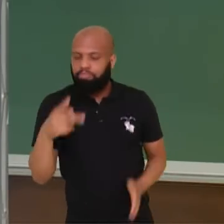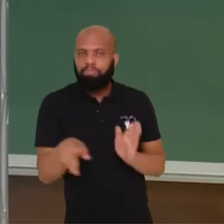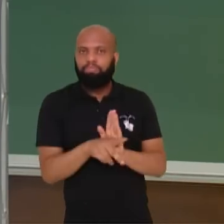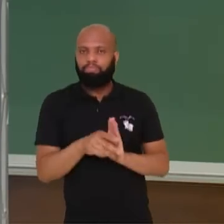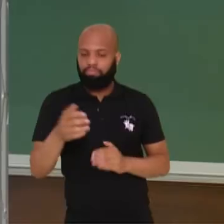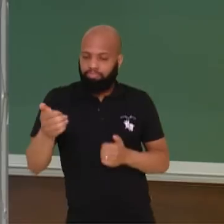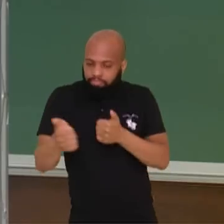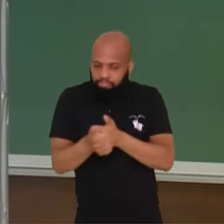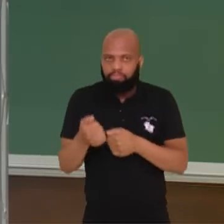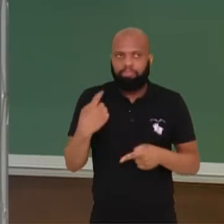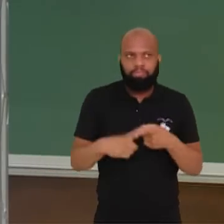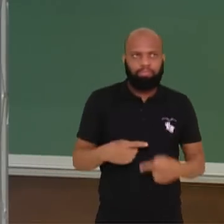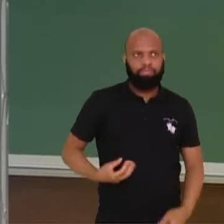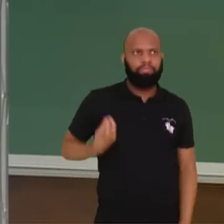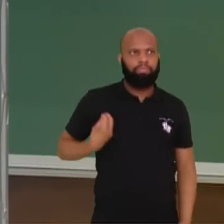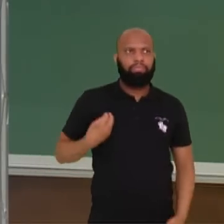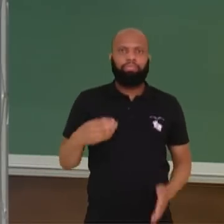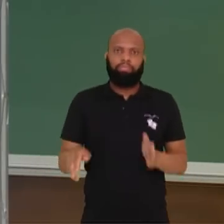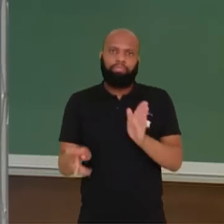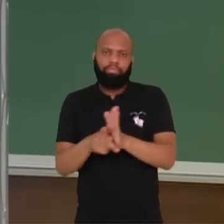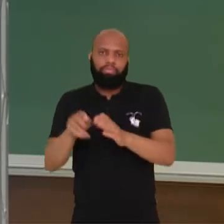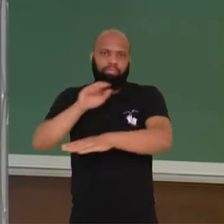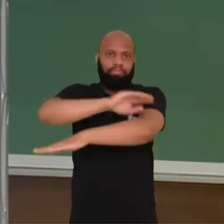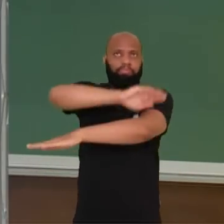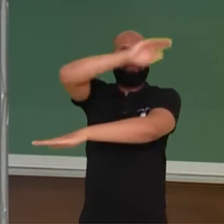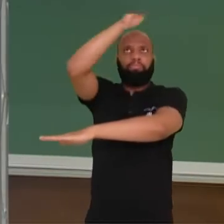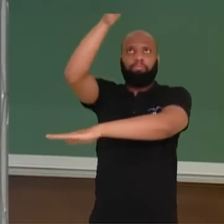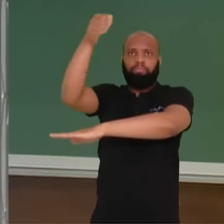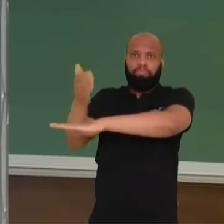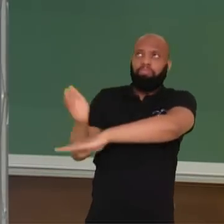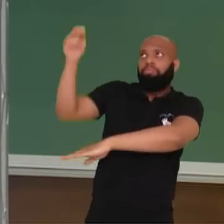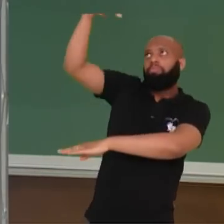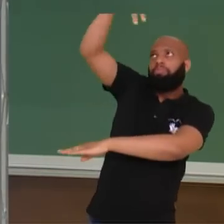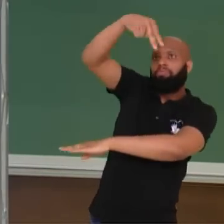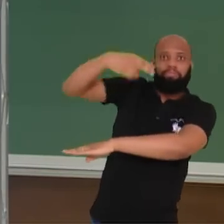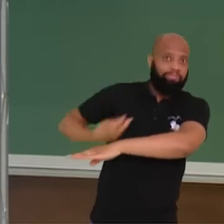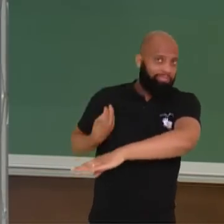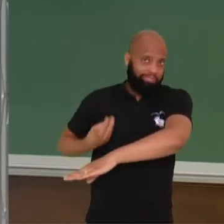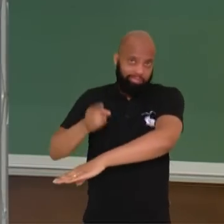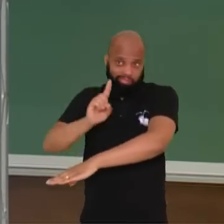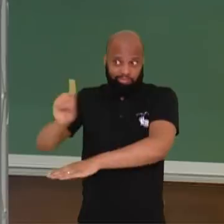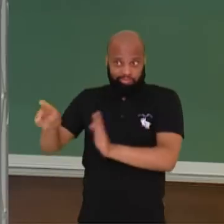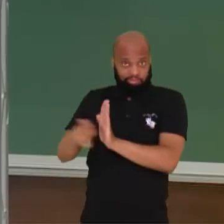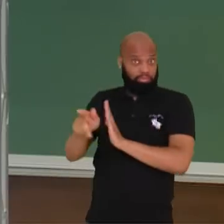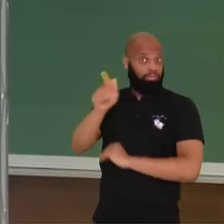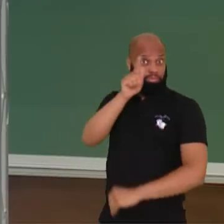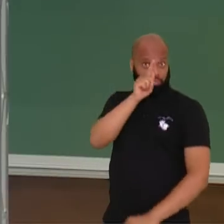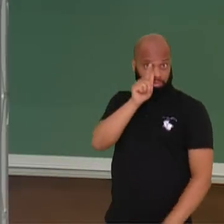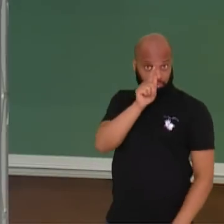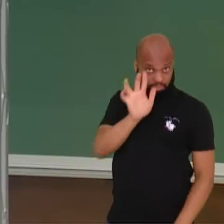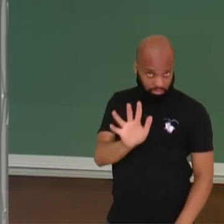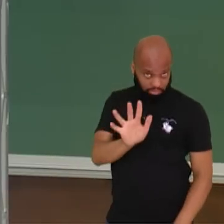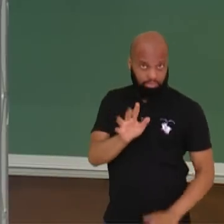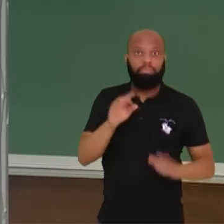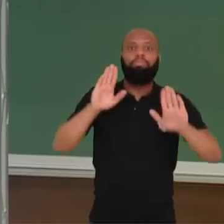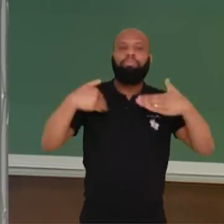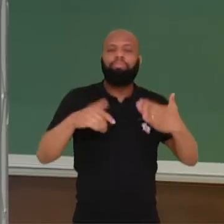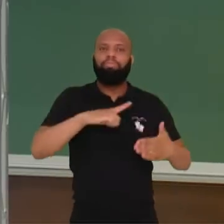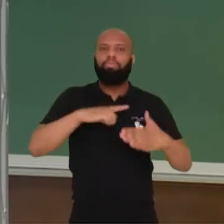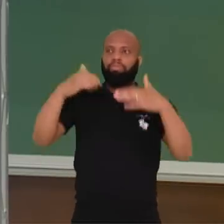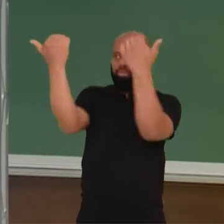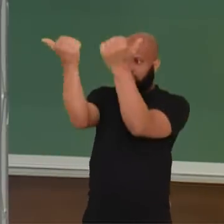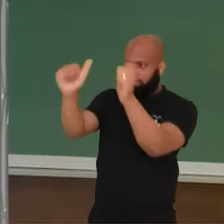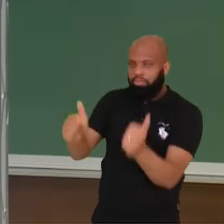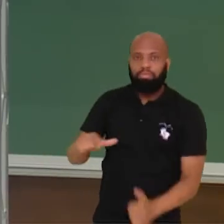local. Eles habitam o Monte Olimpo, que está logo ali, né? E na sua estátua, a presença do